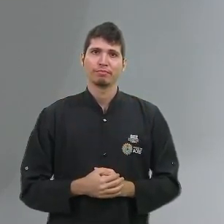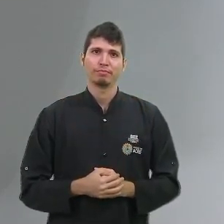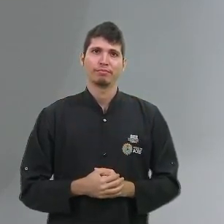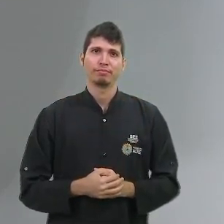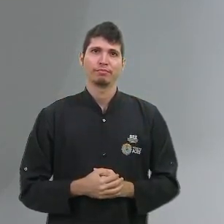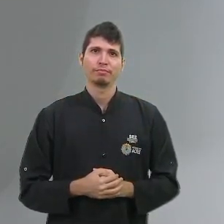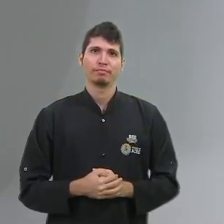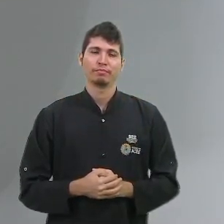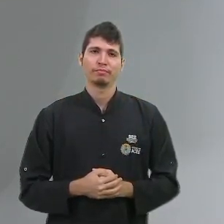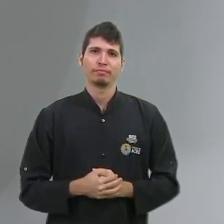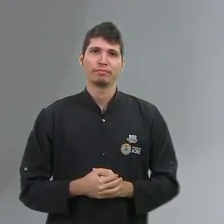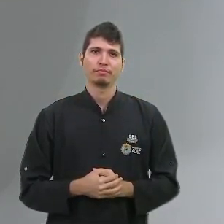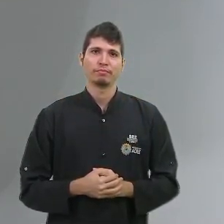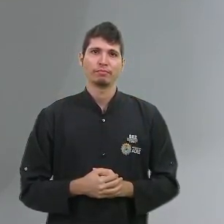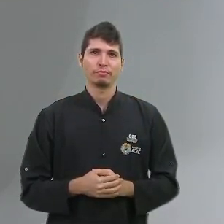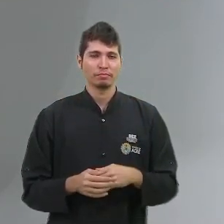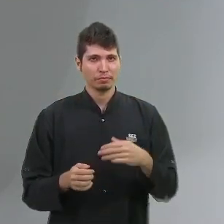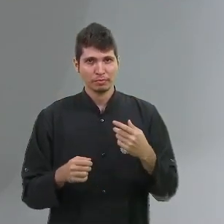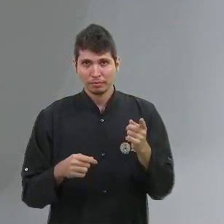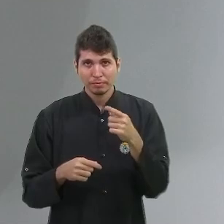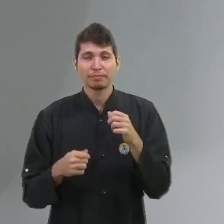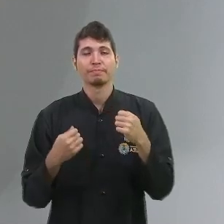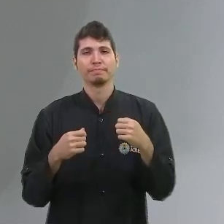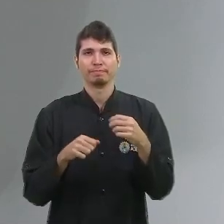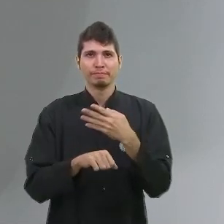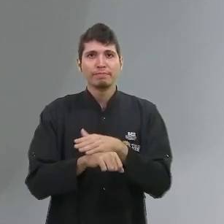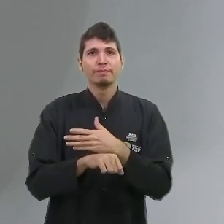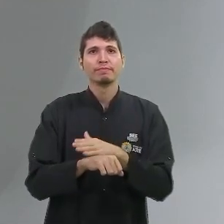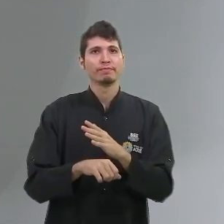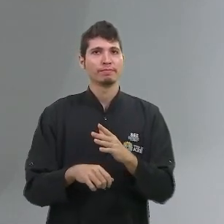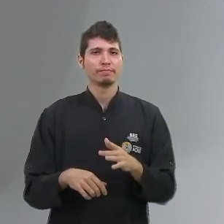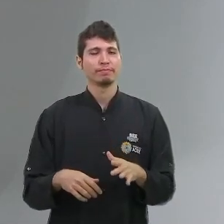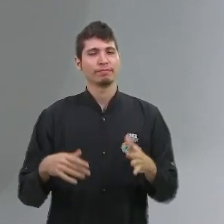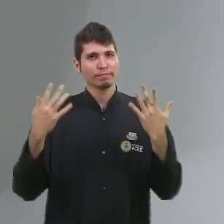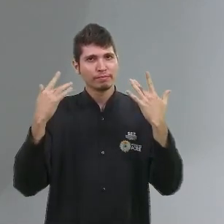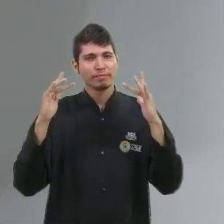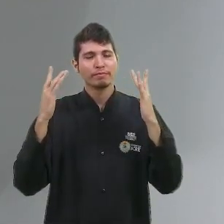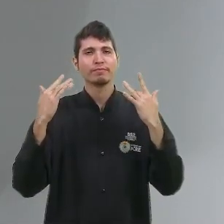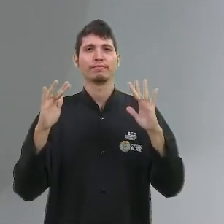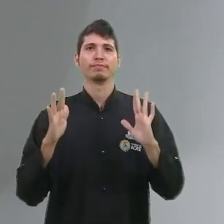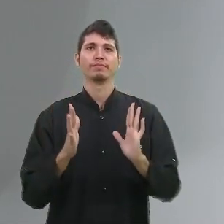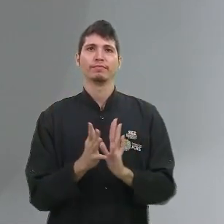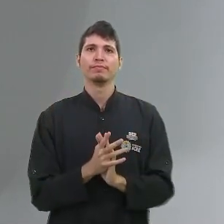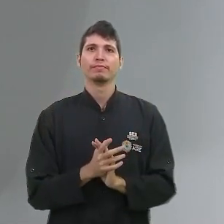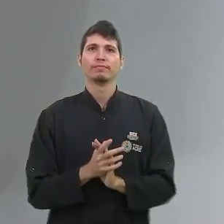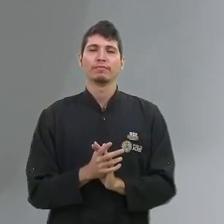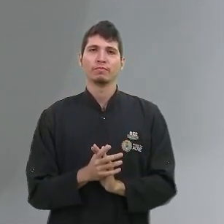Então, para essa aula nós vamos ficar por aqui. Isso é tudo. Nós iremos nos ver